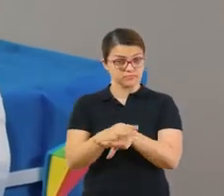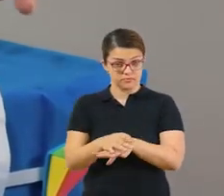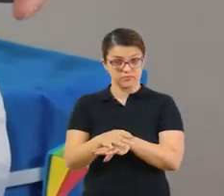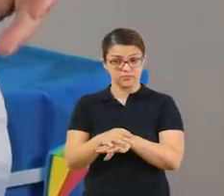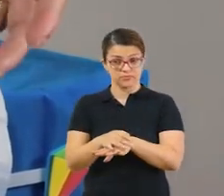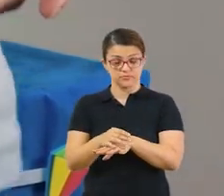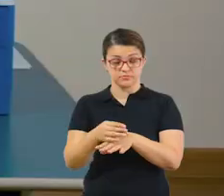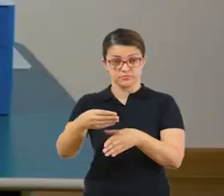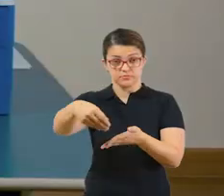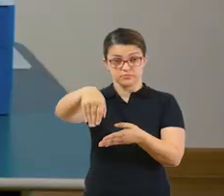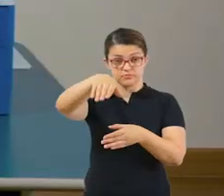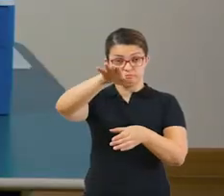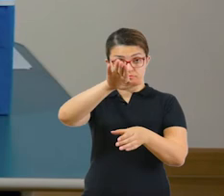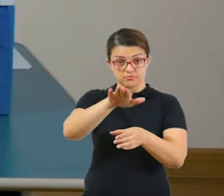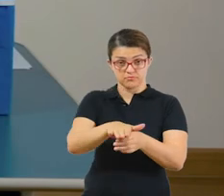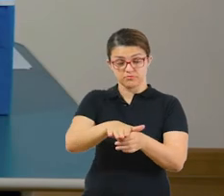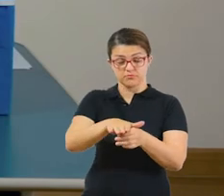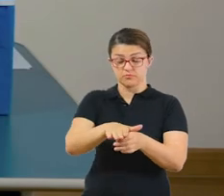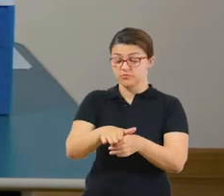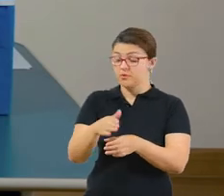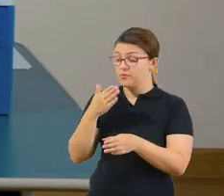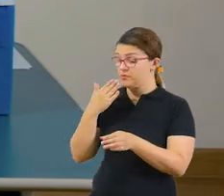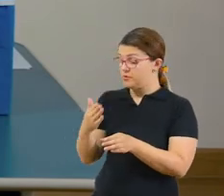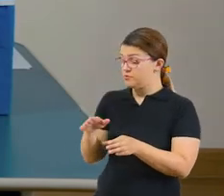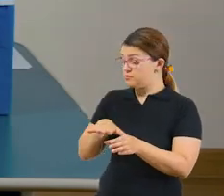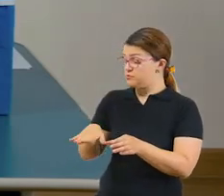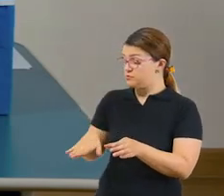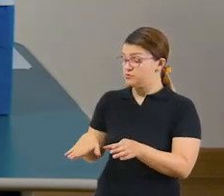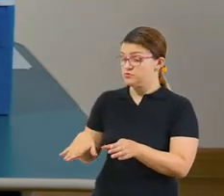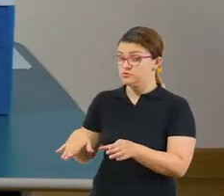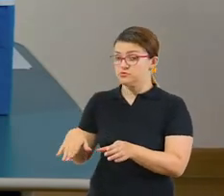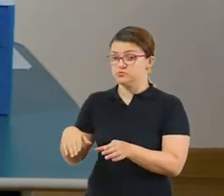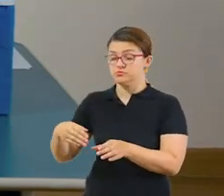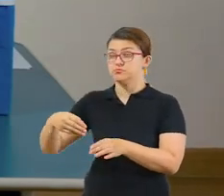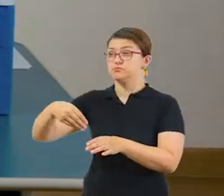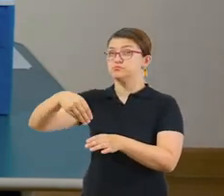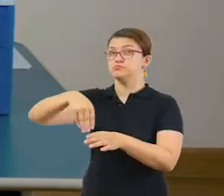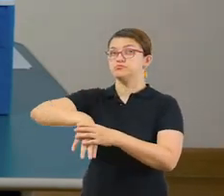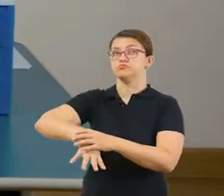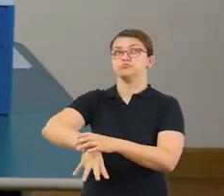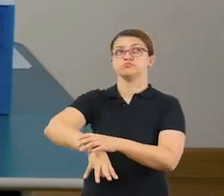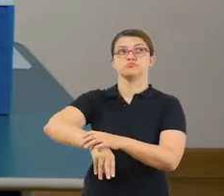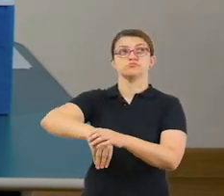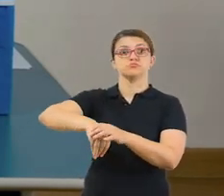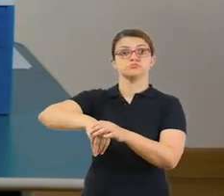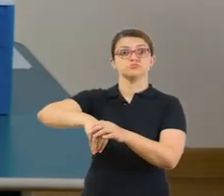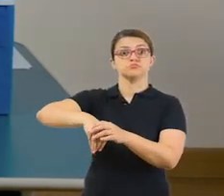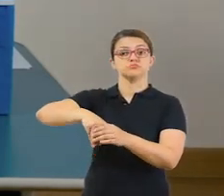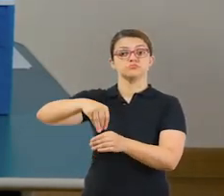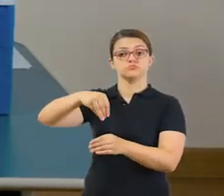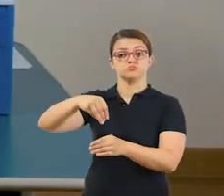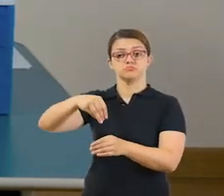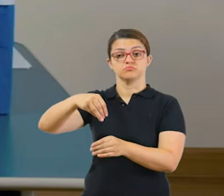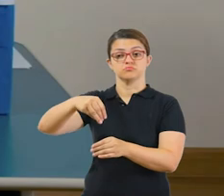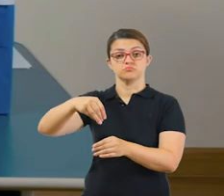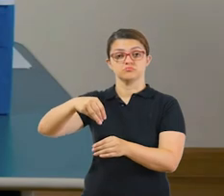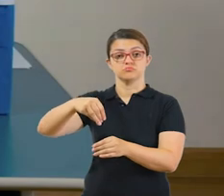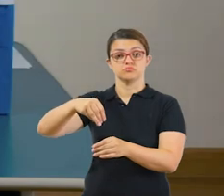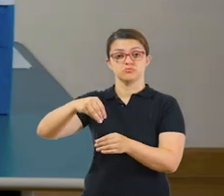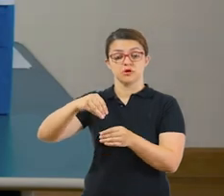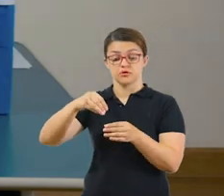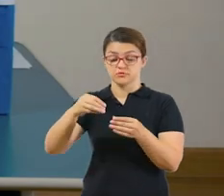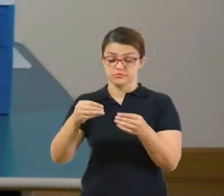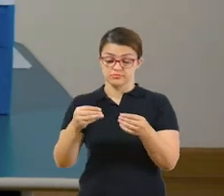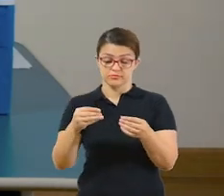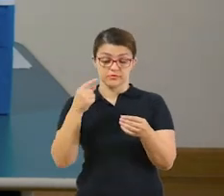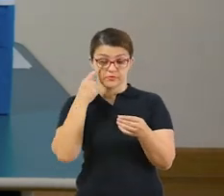Depois de colocar na caixa, feche a caixa, peça para que a criança retire um dos objetos da caixa.